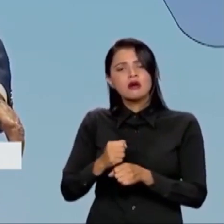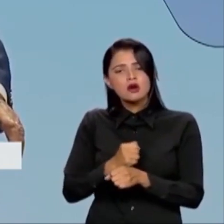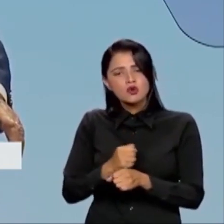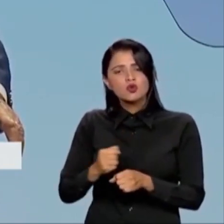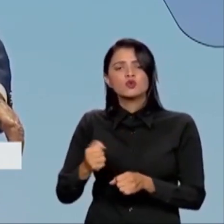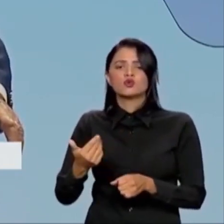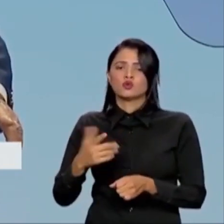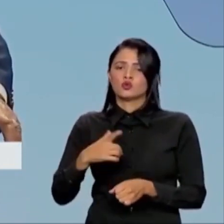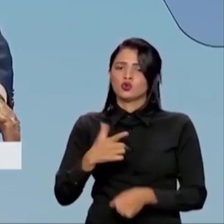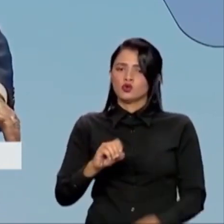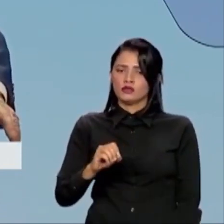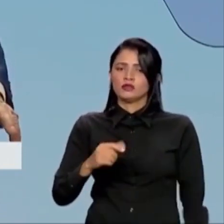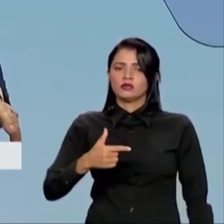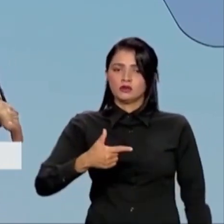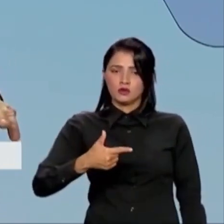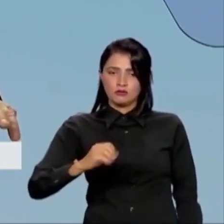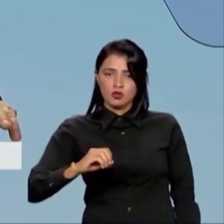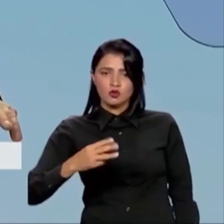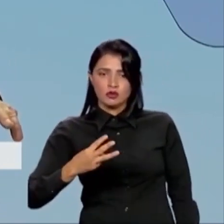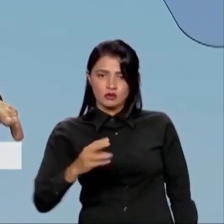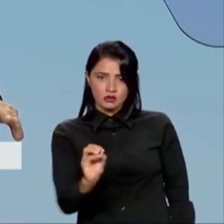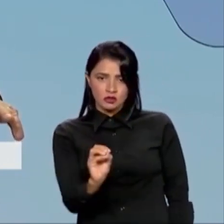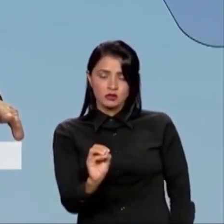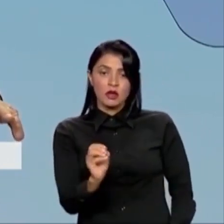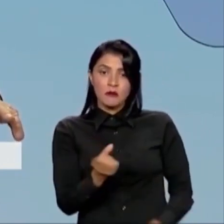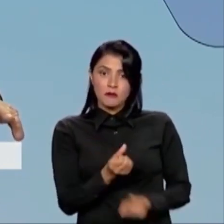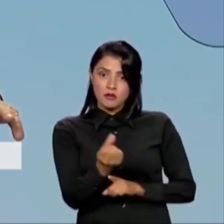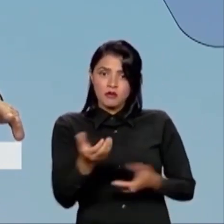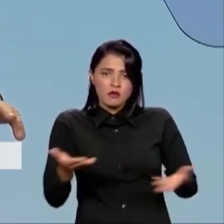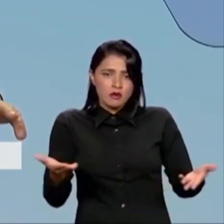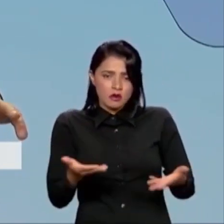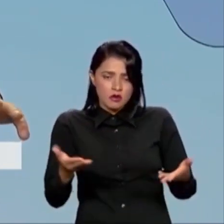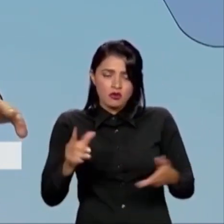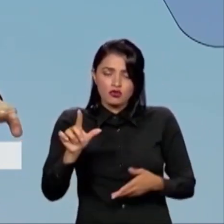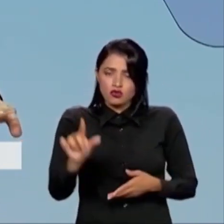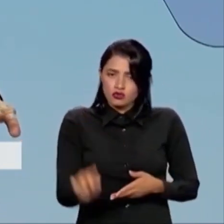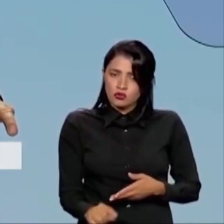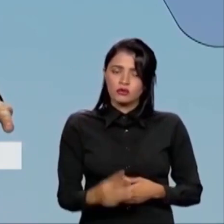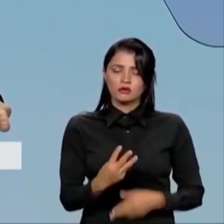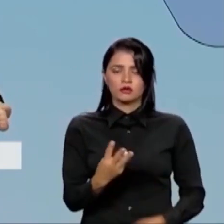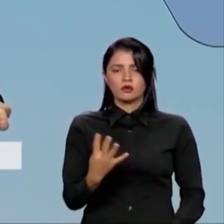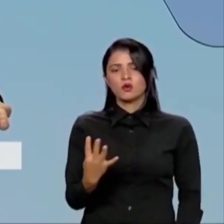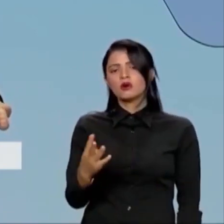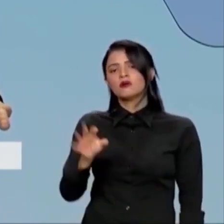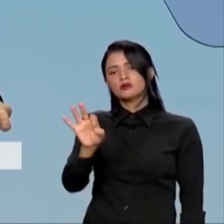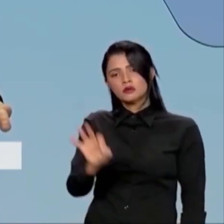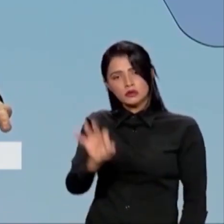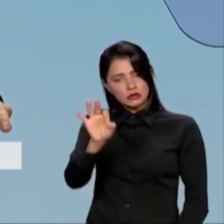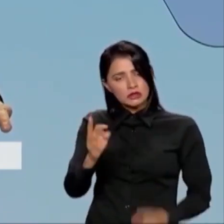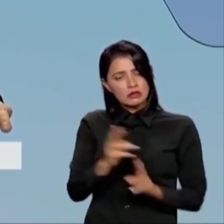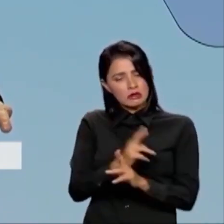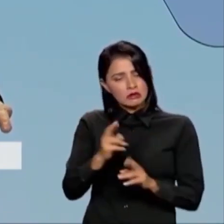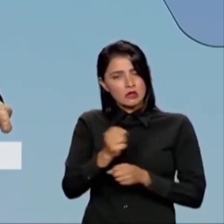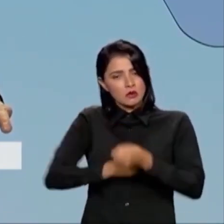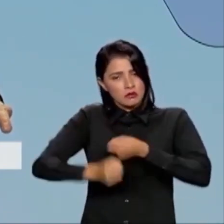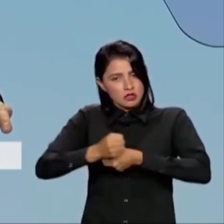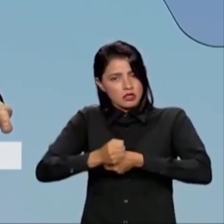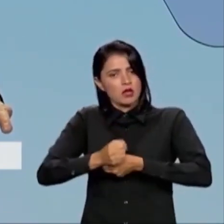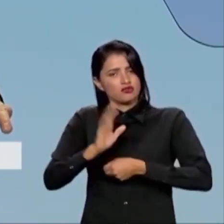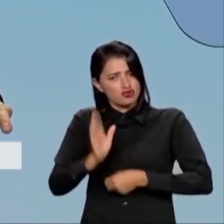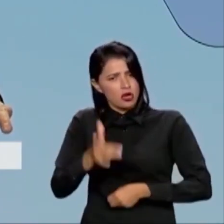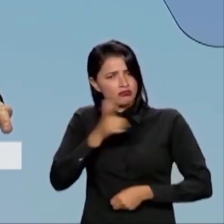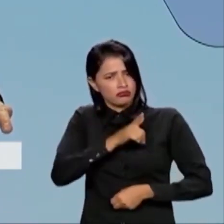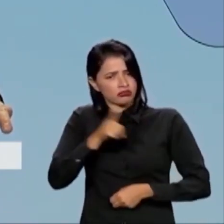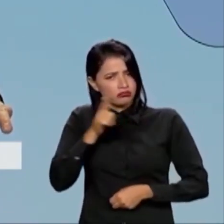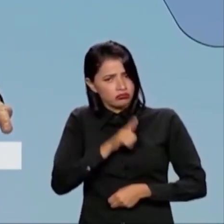até 2030. E já nesse primeiro semestre, o reduzimos em 34% em relação ao ano passado.